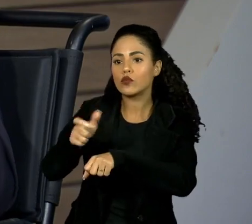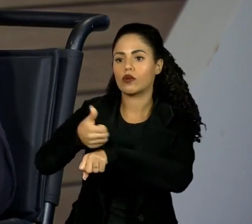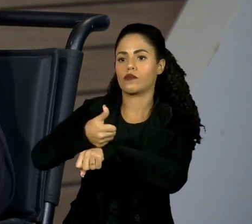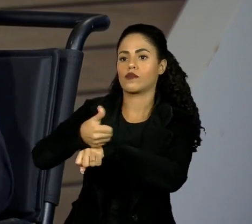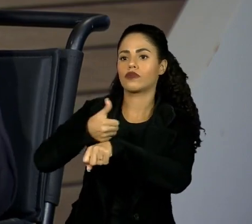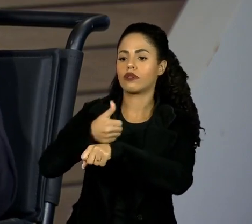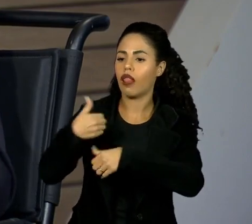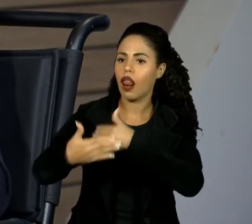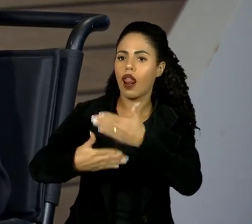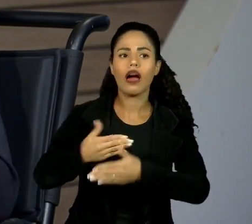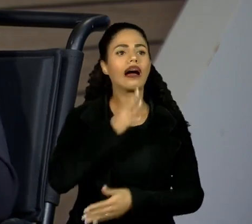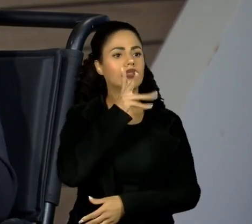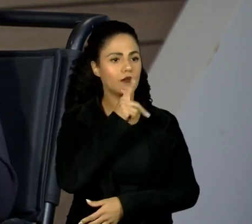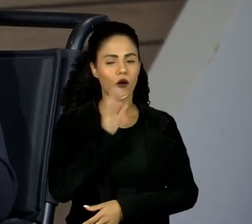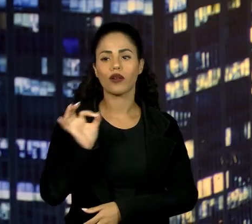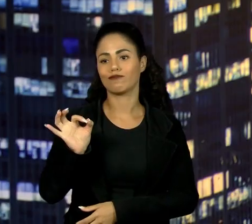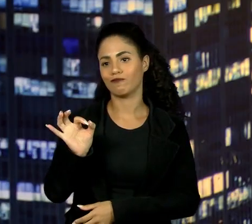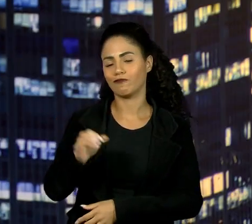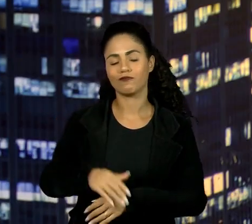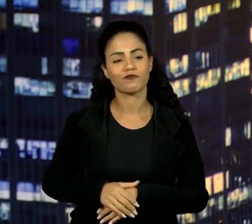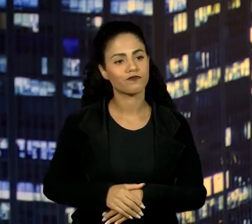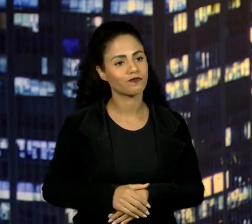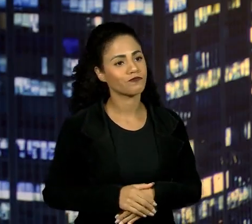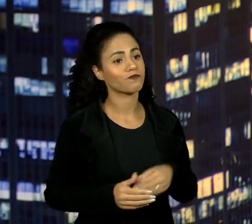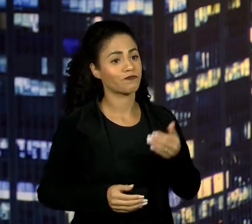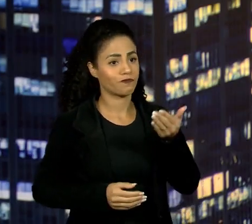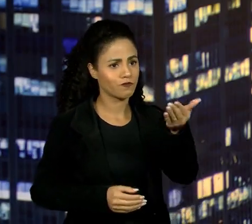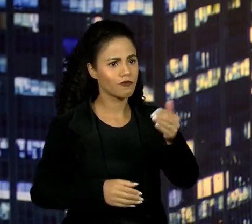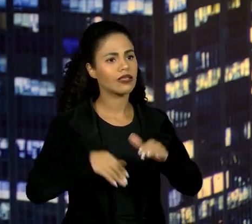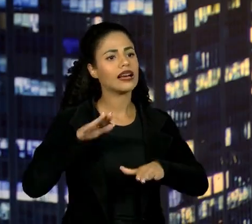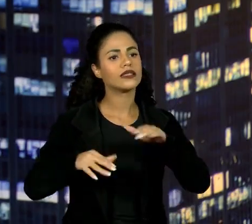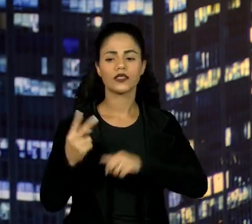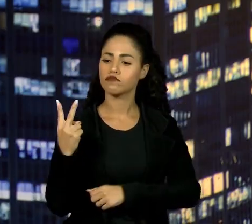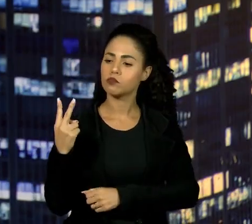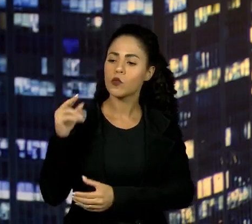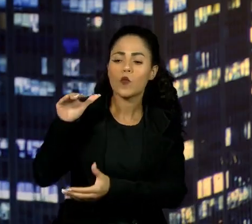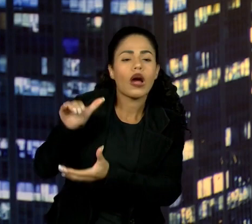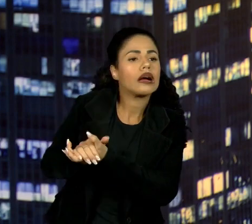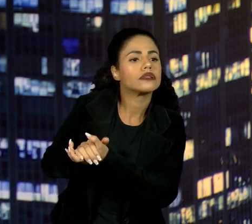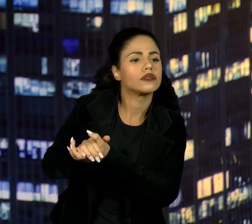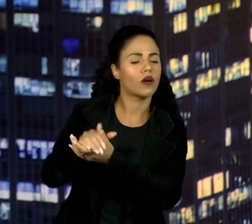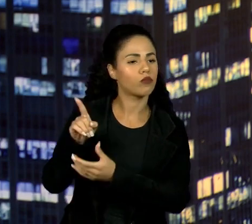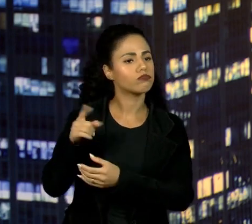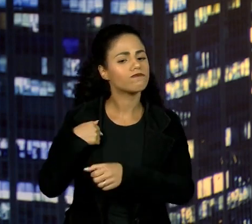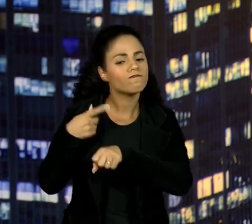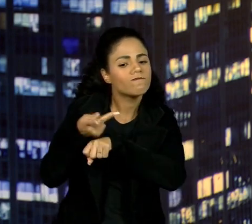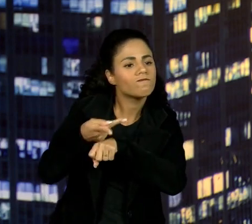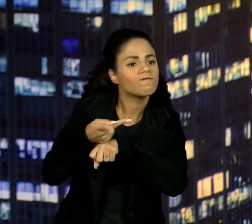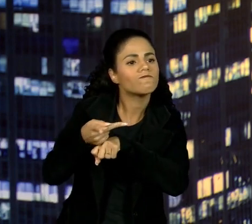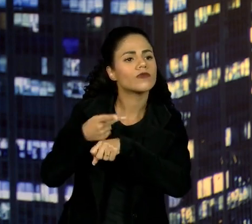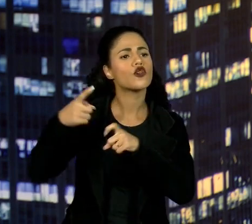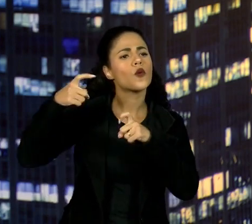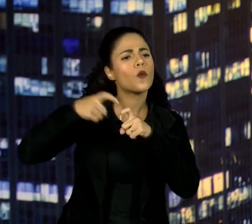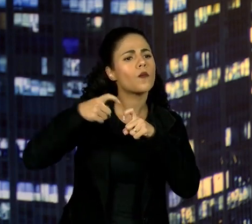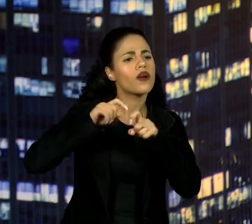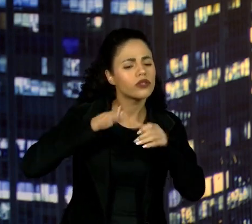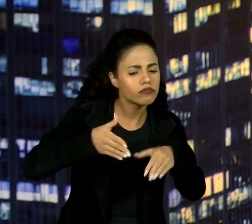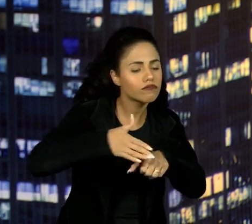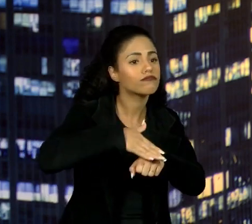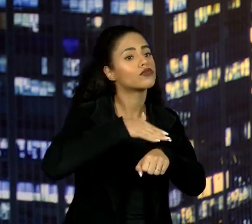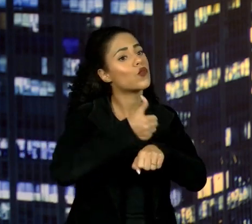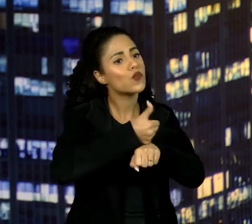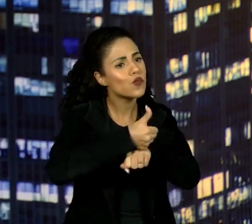aí fica, né, uma corrida contra o tempo. Doutora Thaís, quando um casal procura, né, um médico especialista em